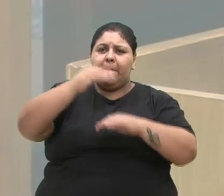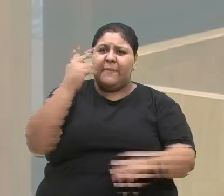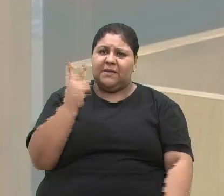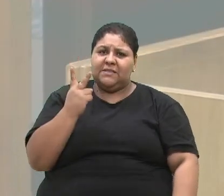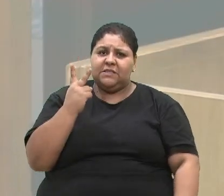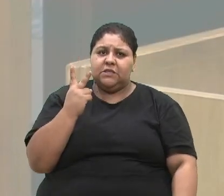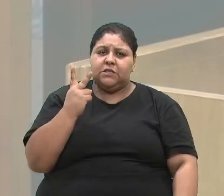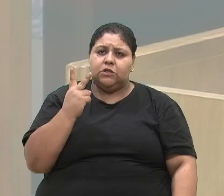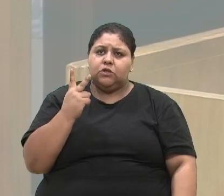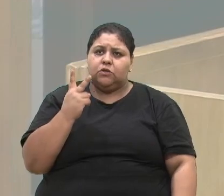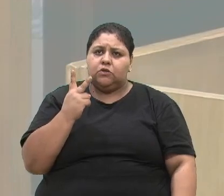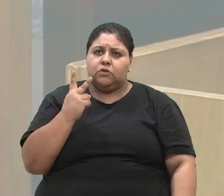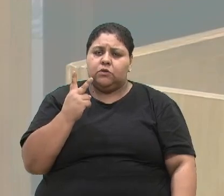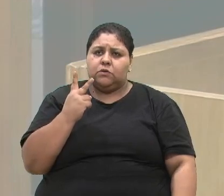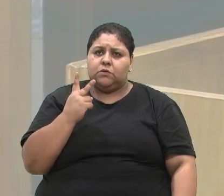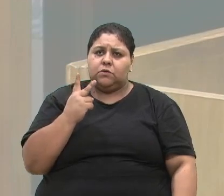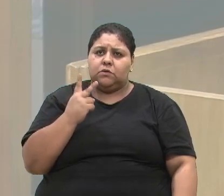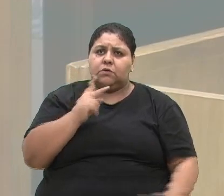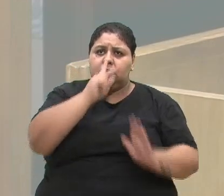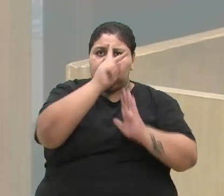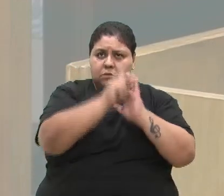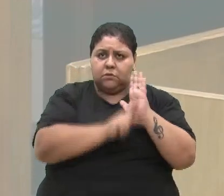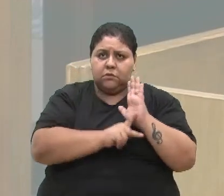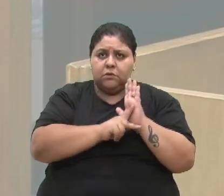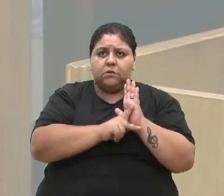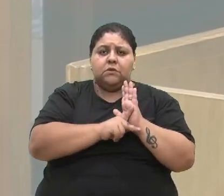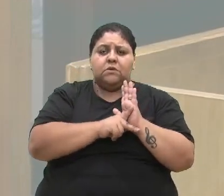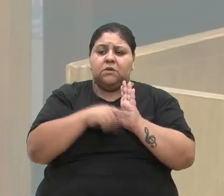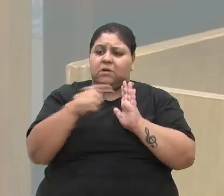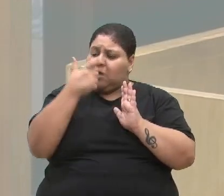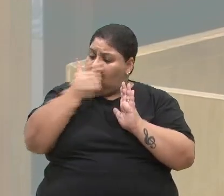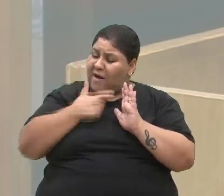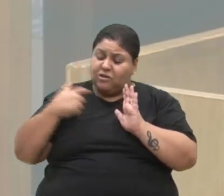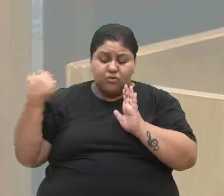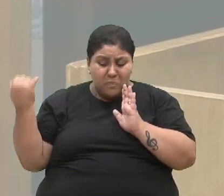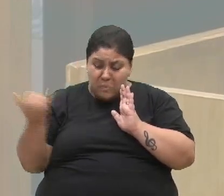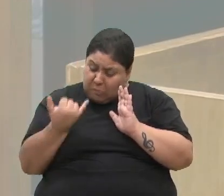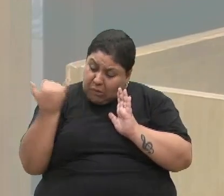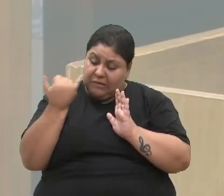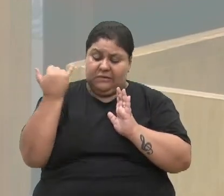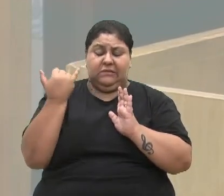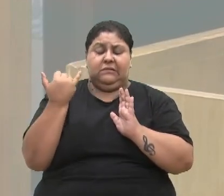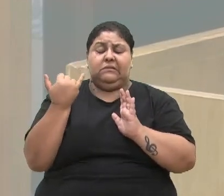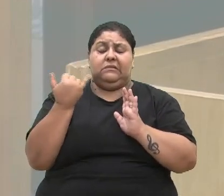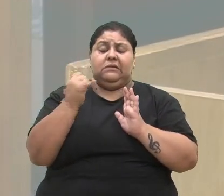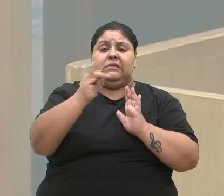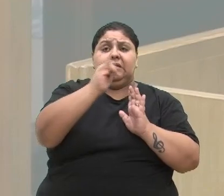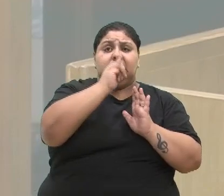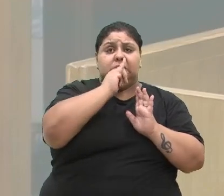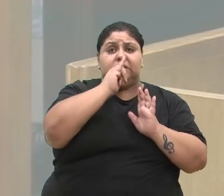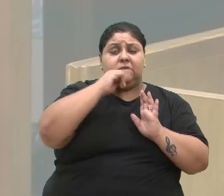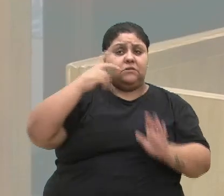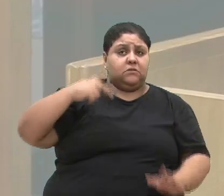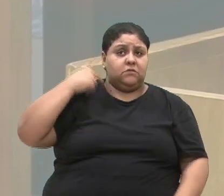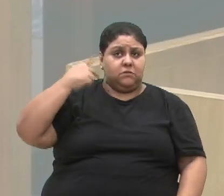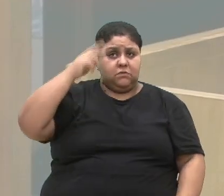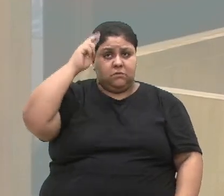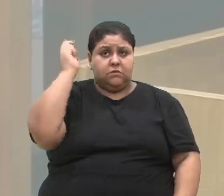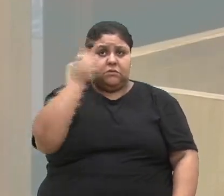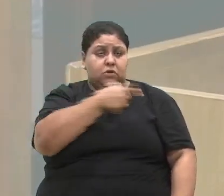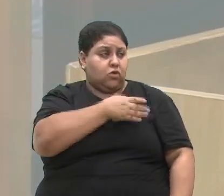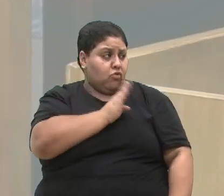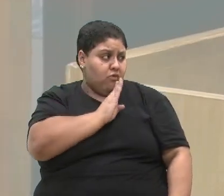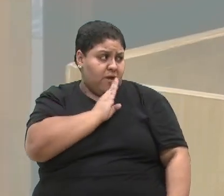de só ceder a parte, são mais dois projetos que entendo de extrema importância. Tenho, por exemplo, o vereador Rafael Bueno, o senhor conhece muito